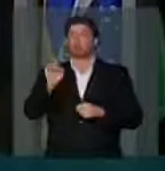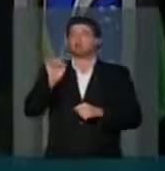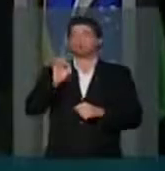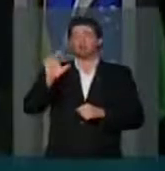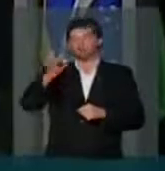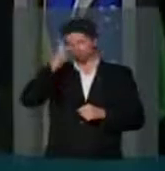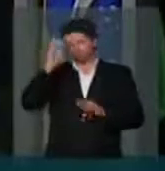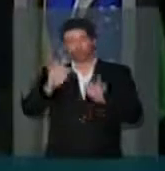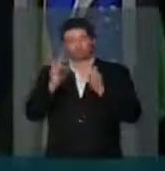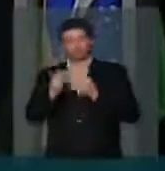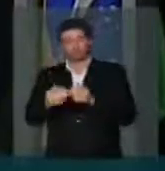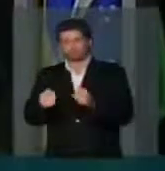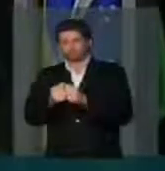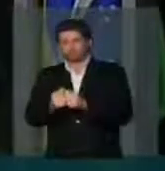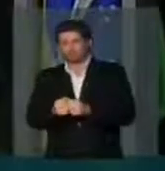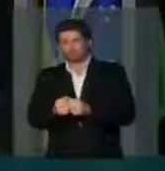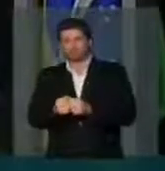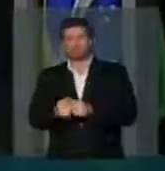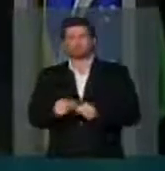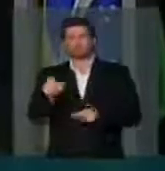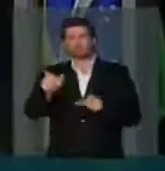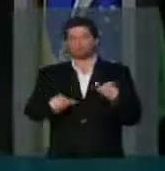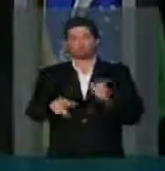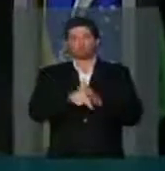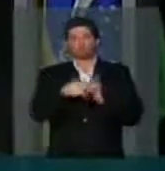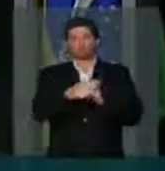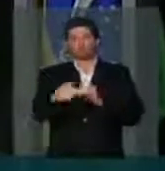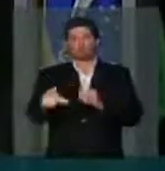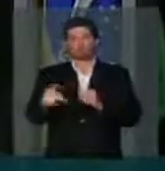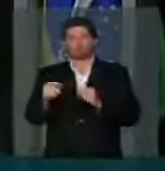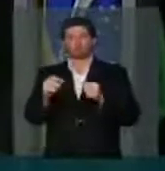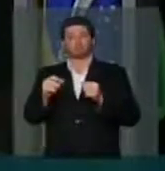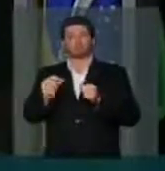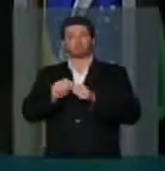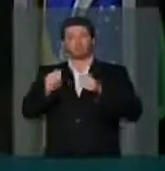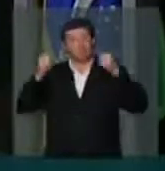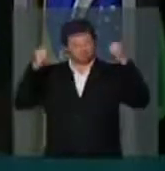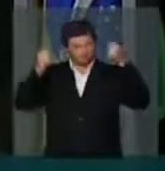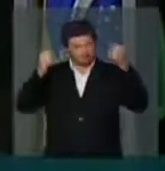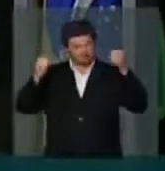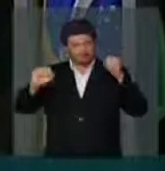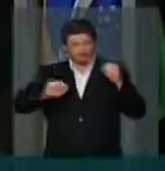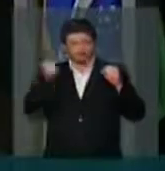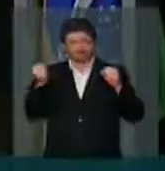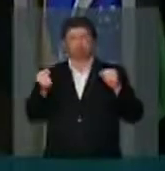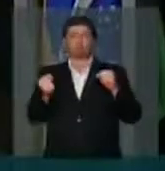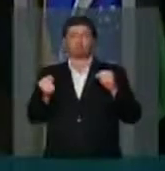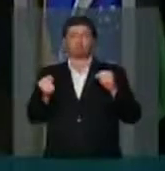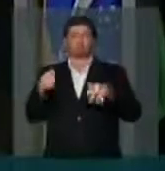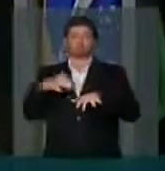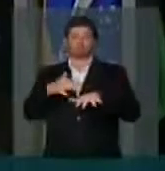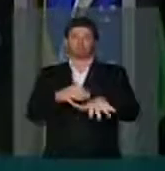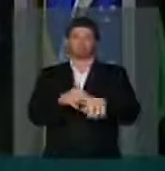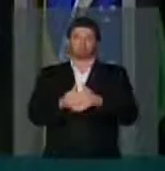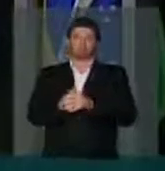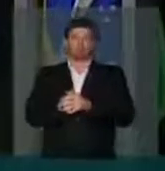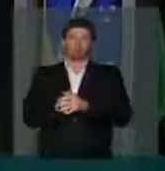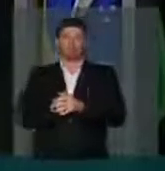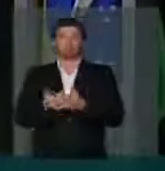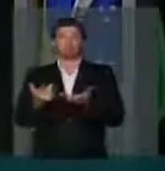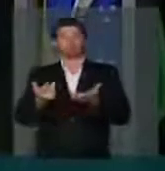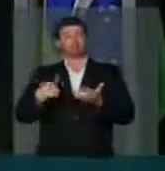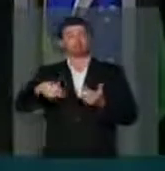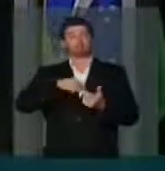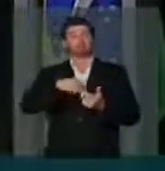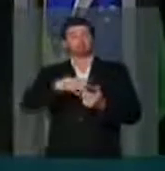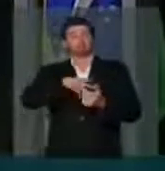a sua família, cada um de um jeito e levando o seu protesto, levando as suas reivindicações. E o que nós